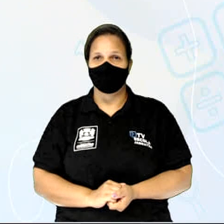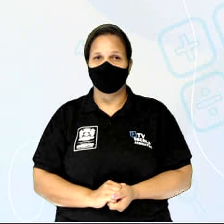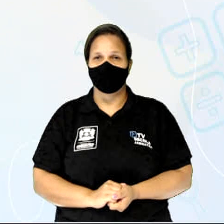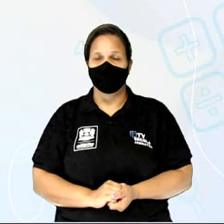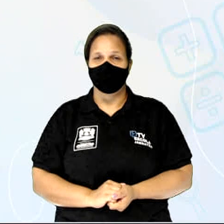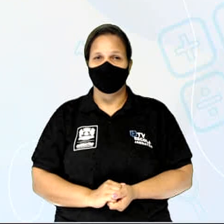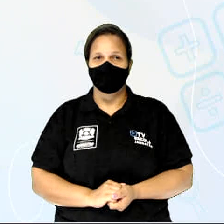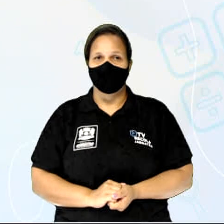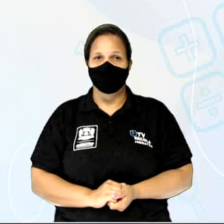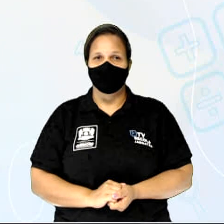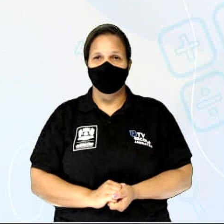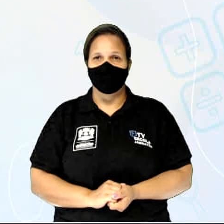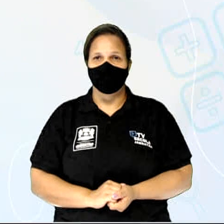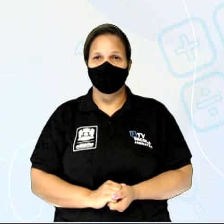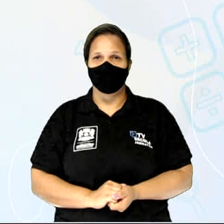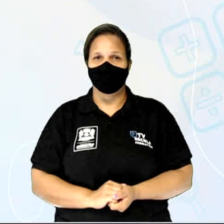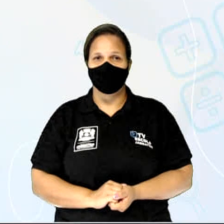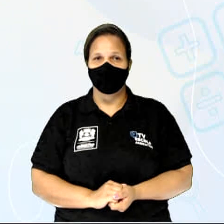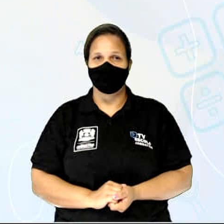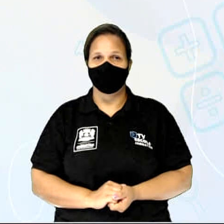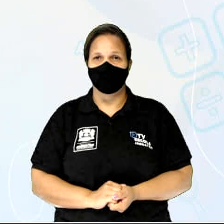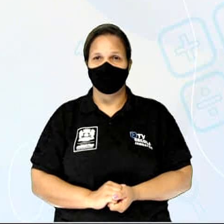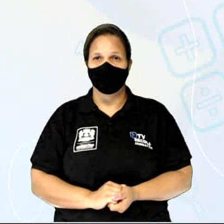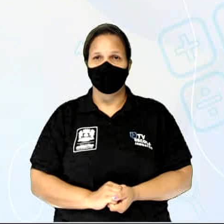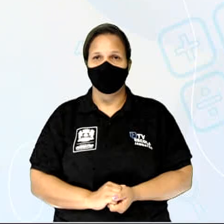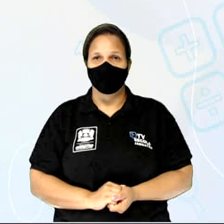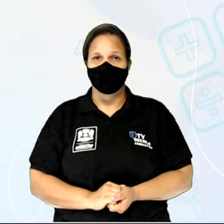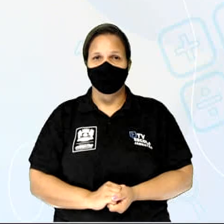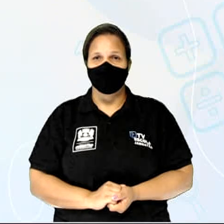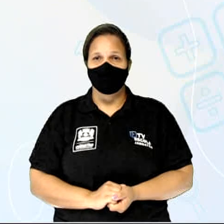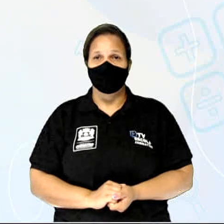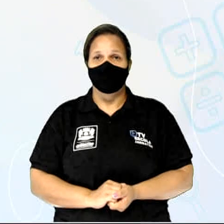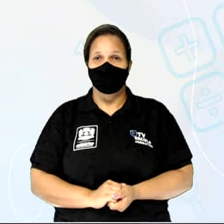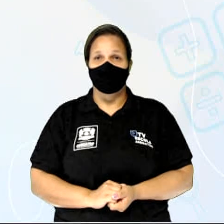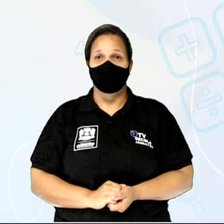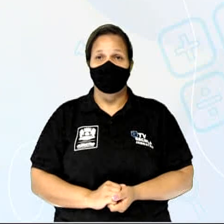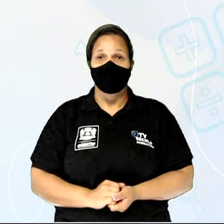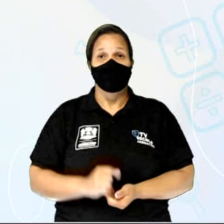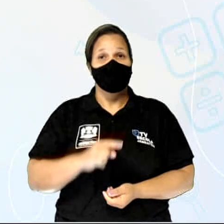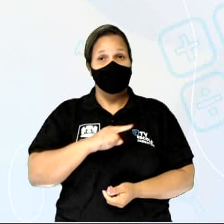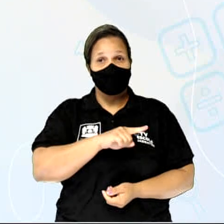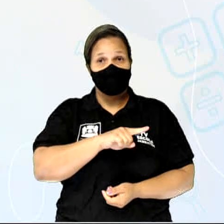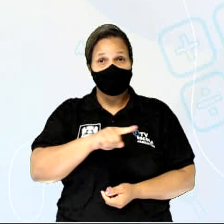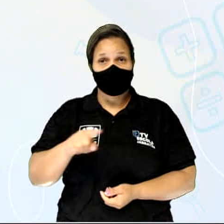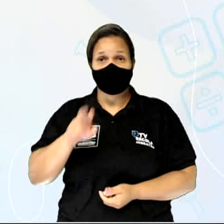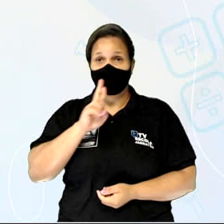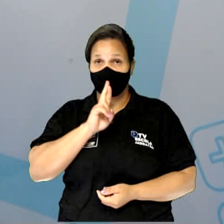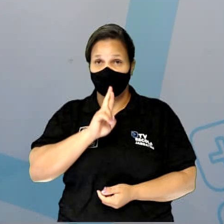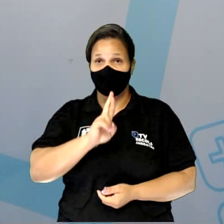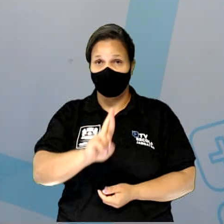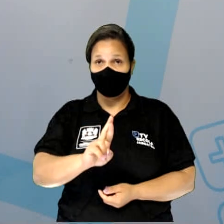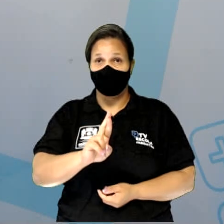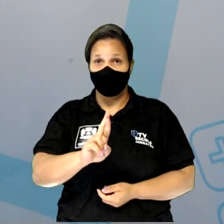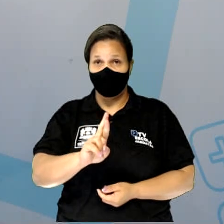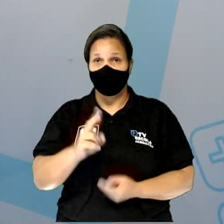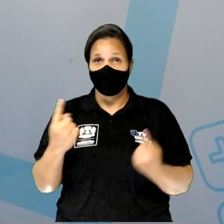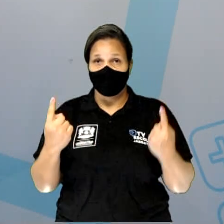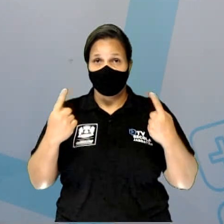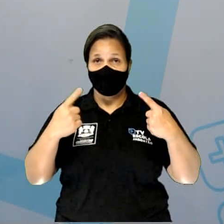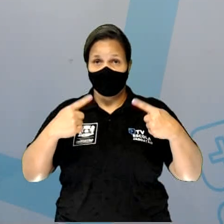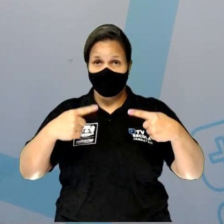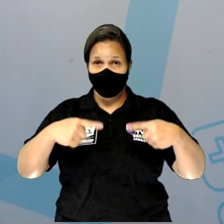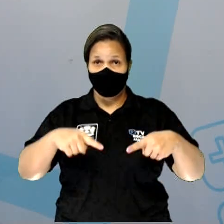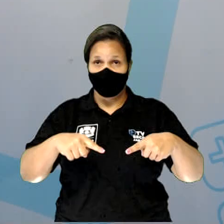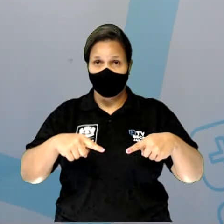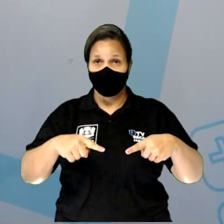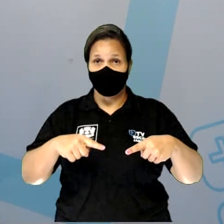bus. Então, essa daí é uma sentença que vocês vão resolucionar para esse desafio. E eu vejo todos